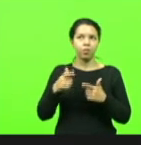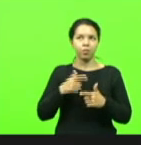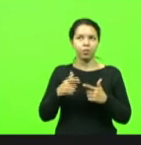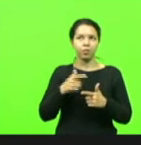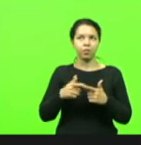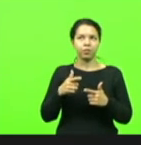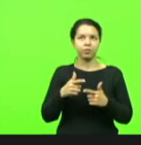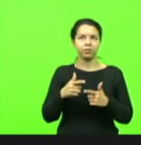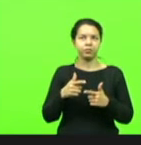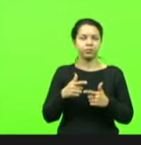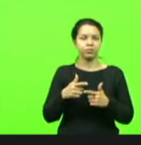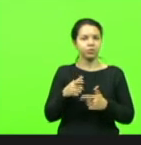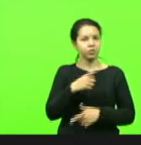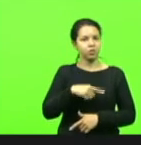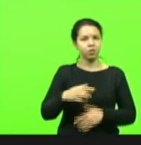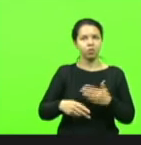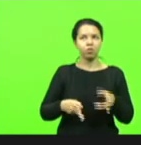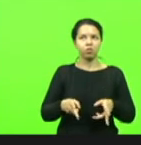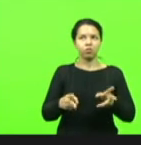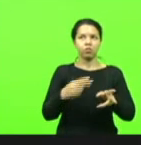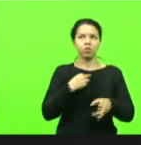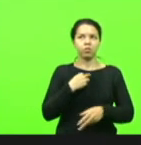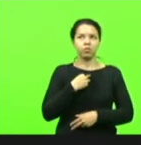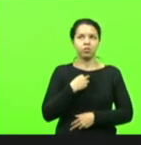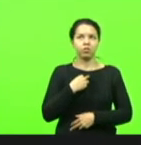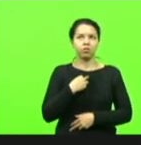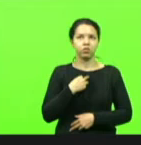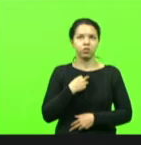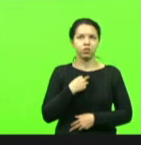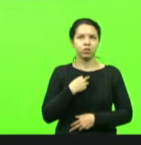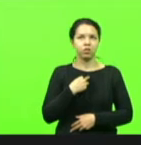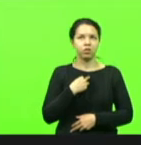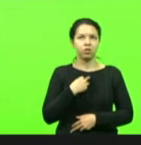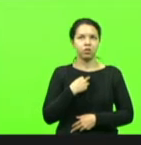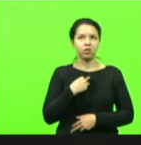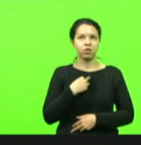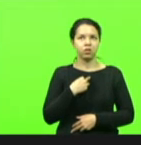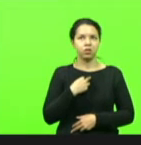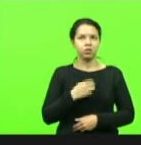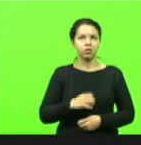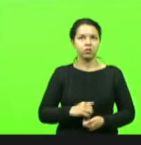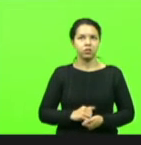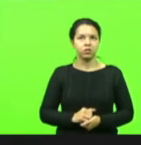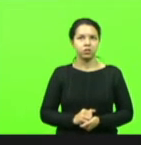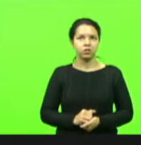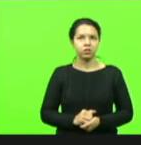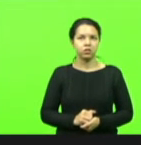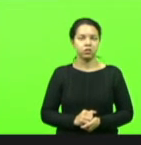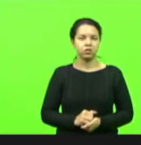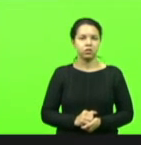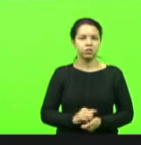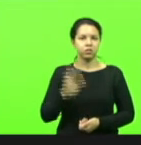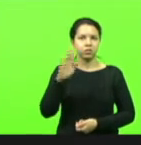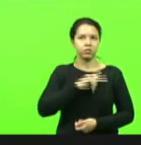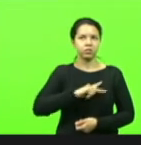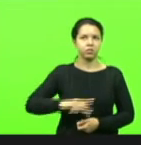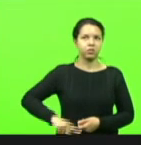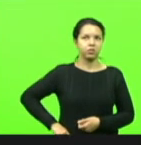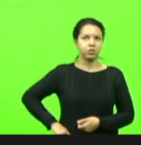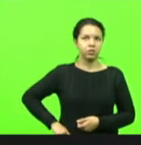sendo assim nós não podemos avançar na relatoria da nós vamos trabalhar não